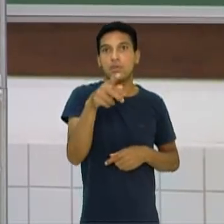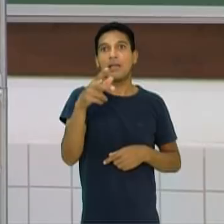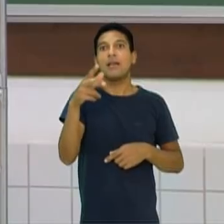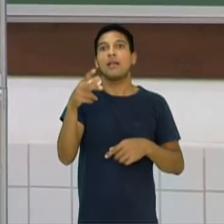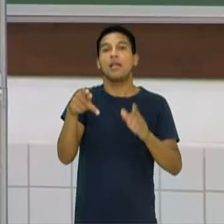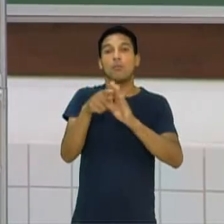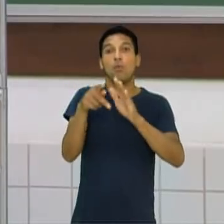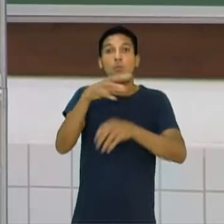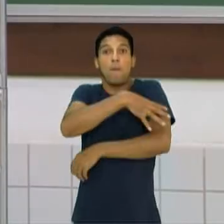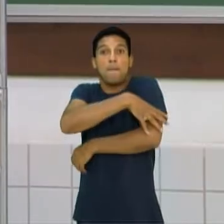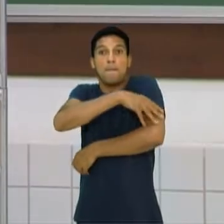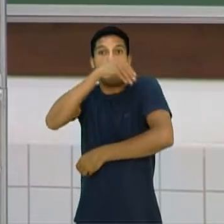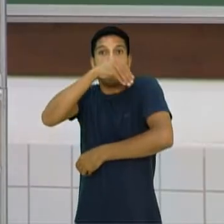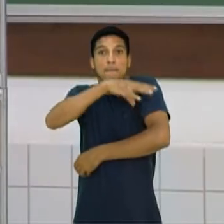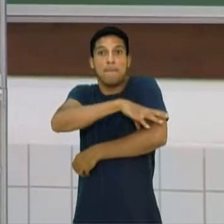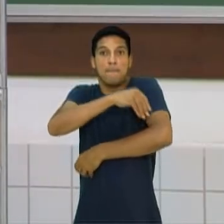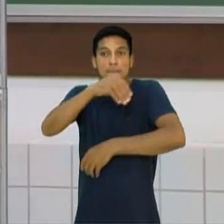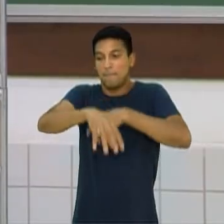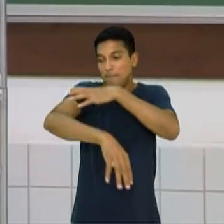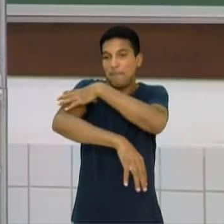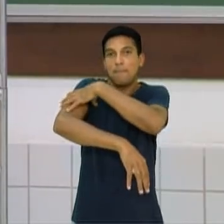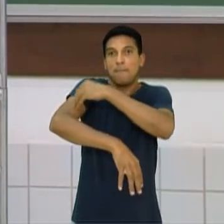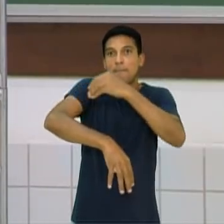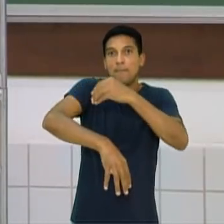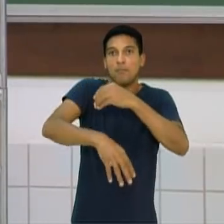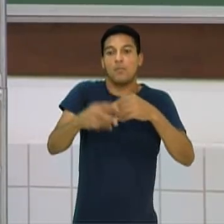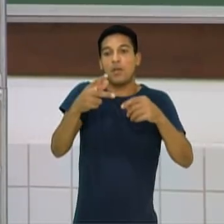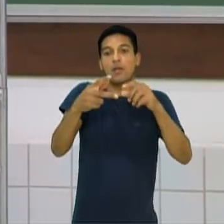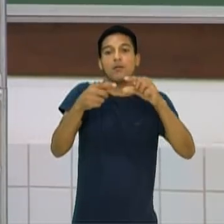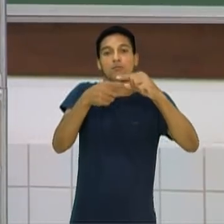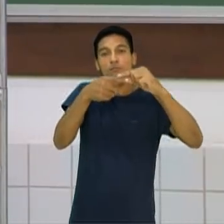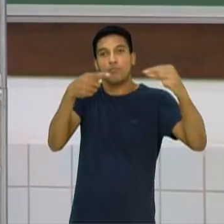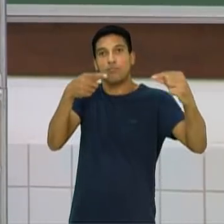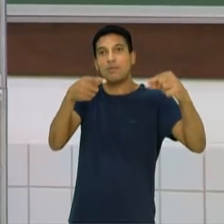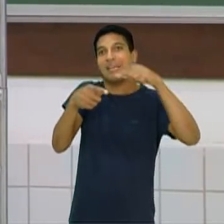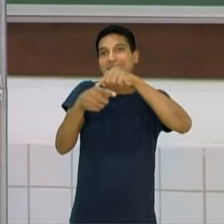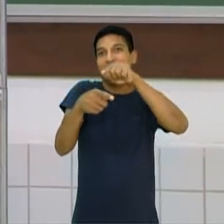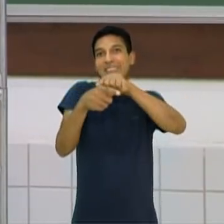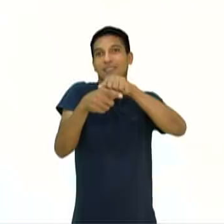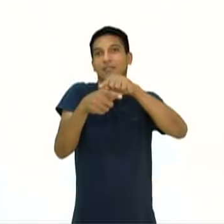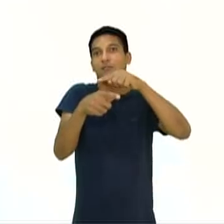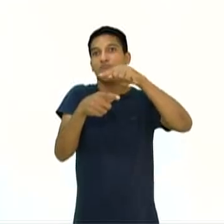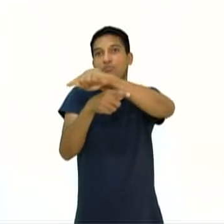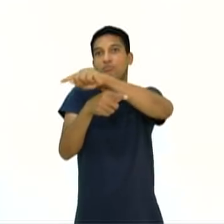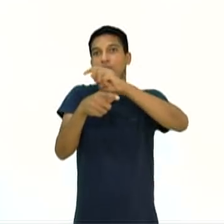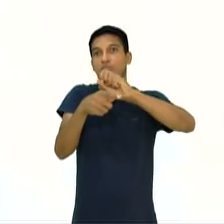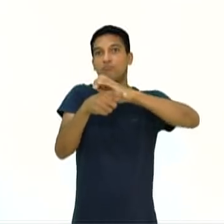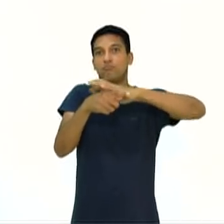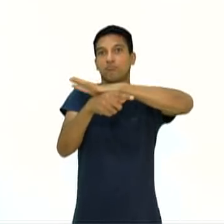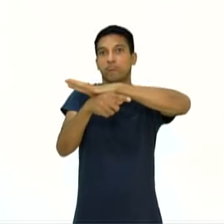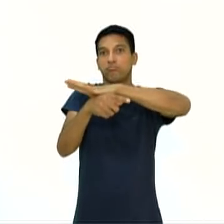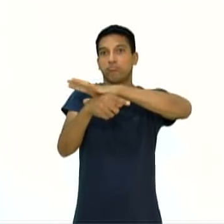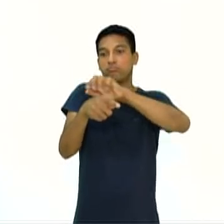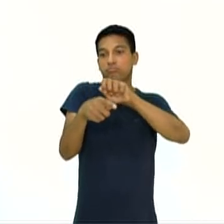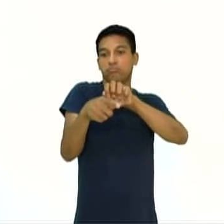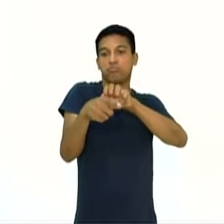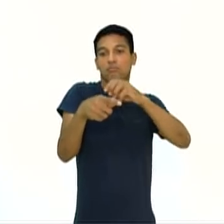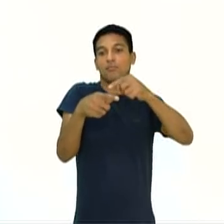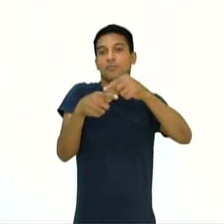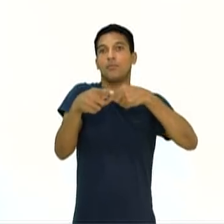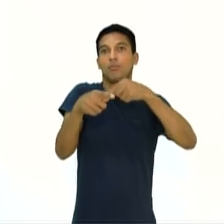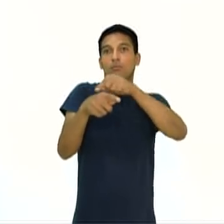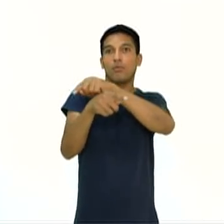ok? O arco pode ser de aço, de fibra de vidro, madeira e até de plástico,